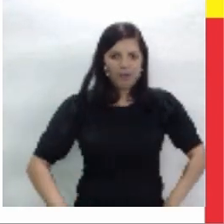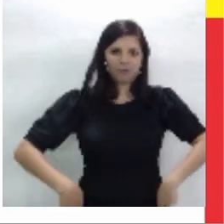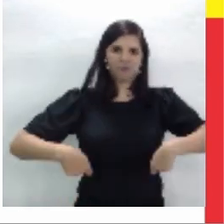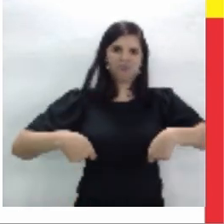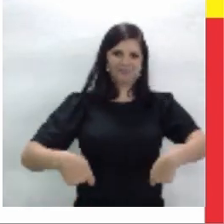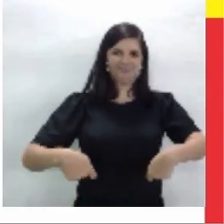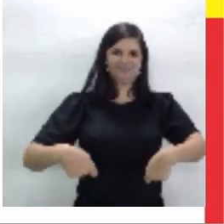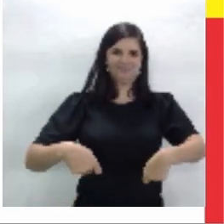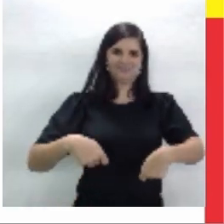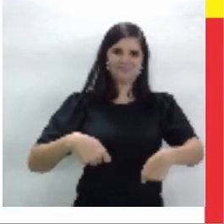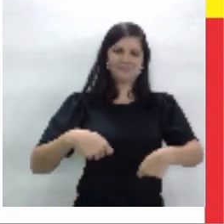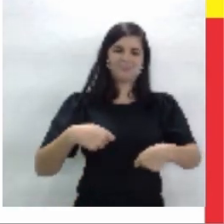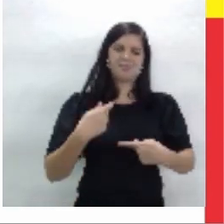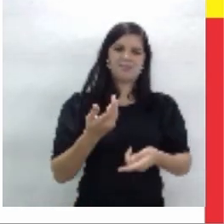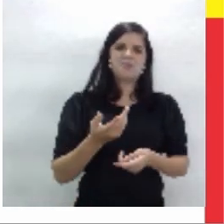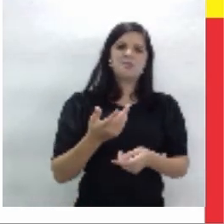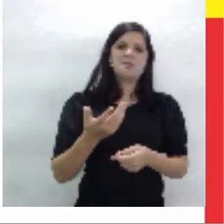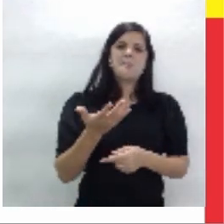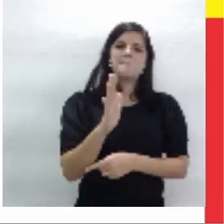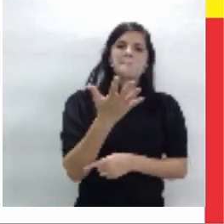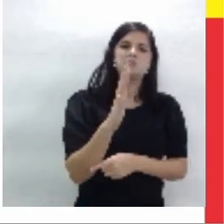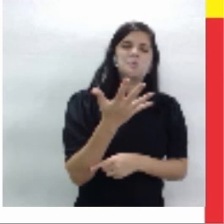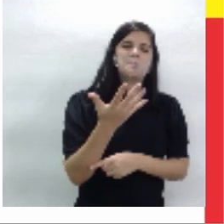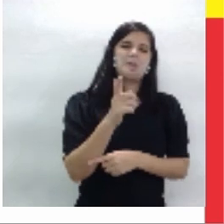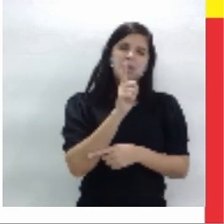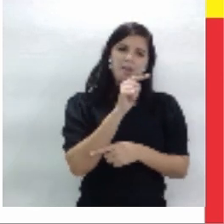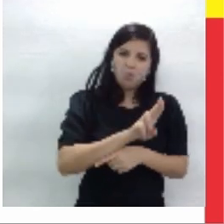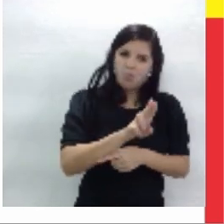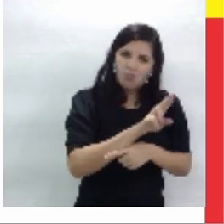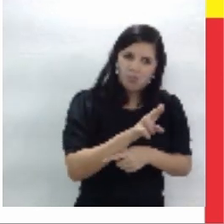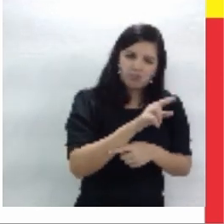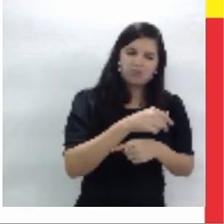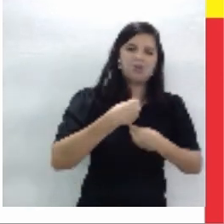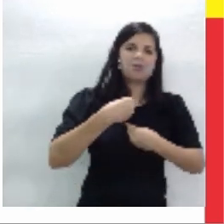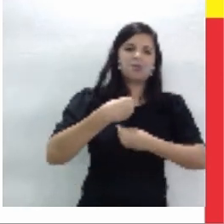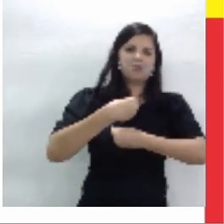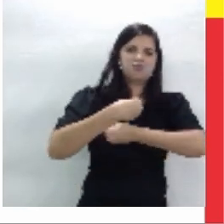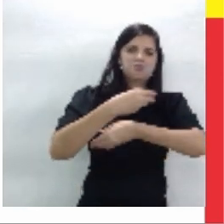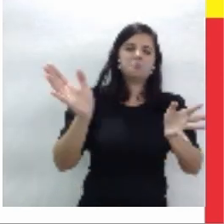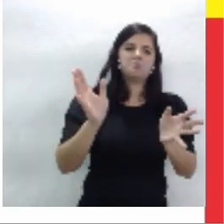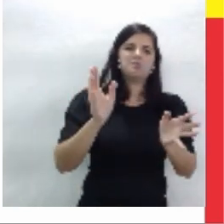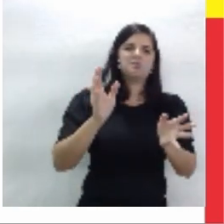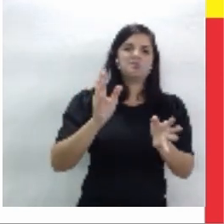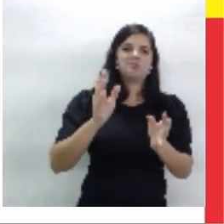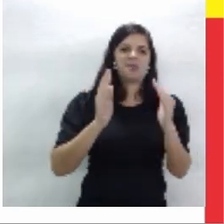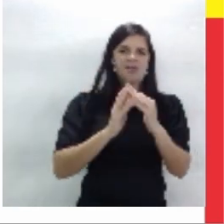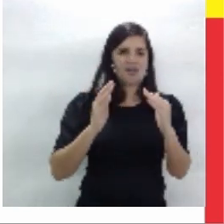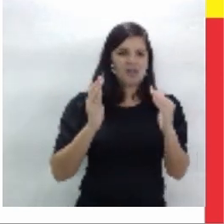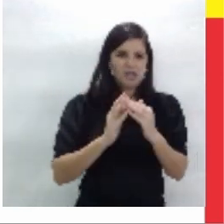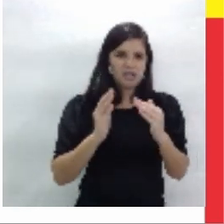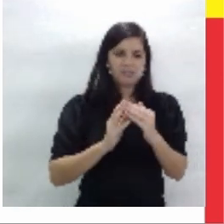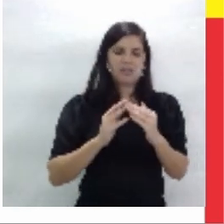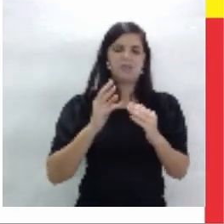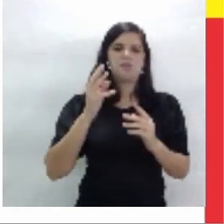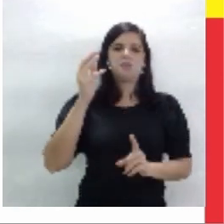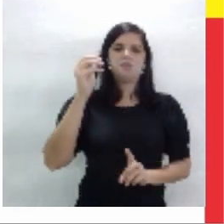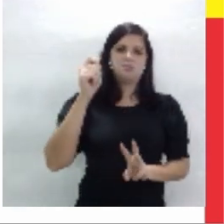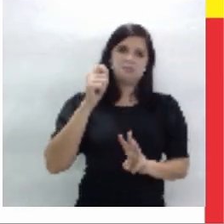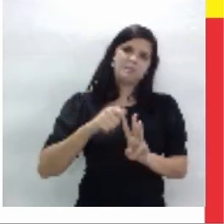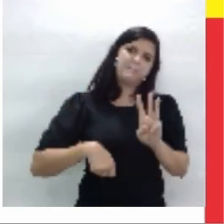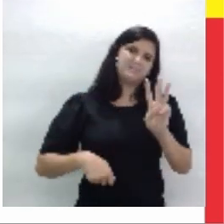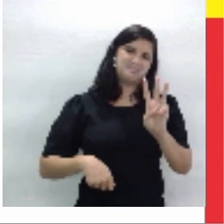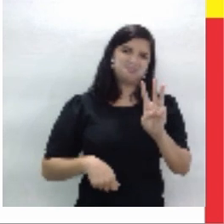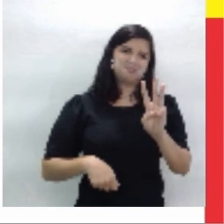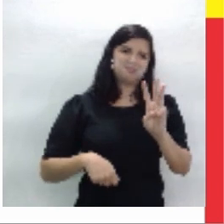né, para abastecer, né, um residencial com mais de 3 pessoas por 3 meses, tá? Então você